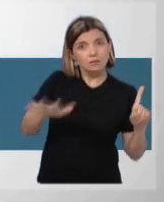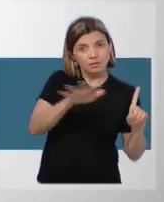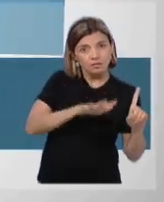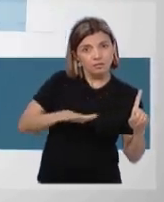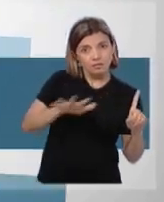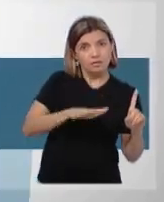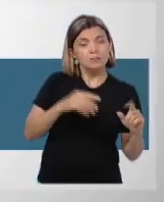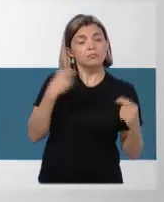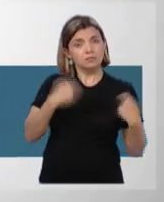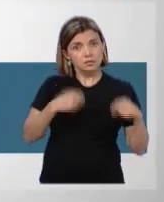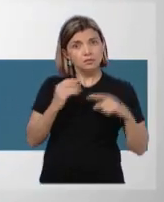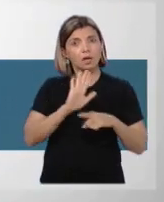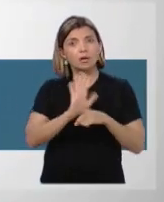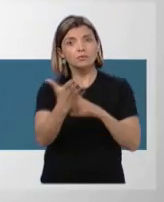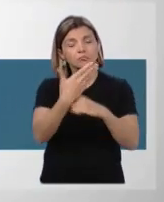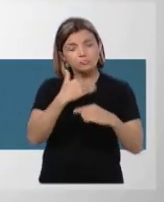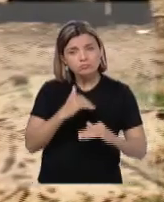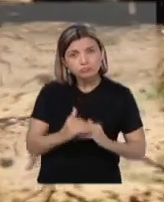dependente dos outros.